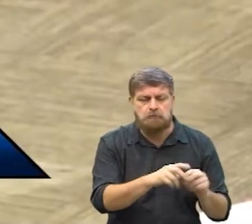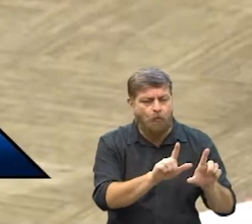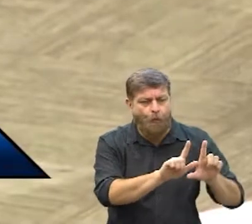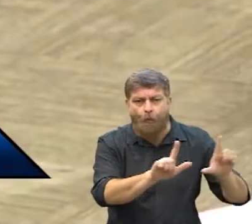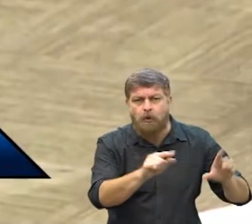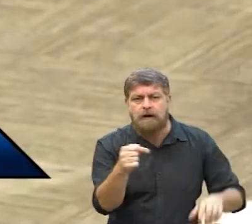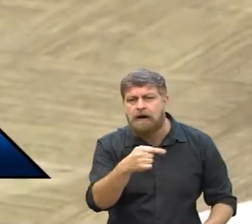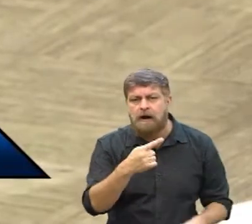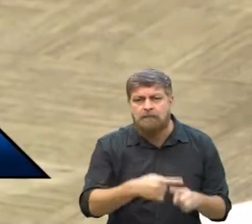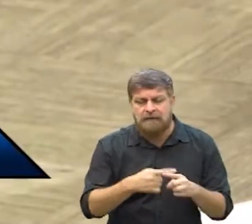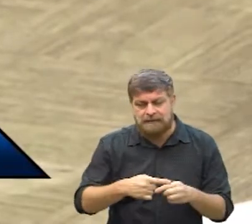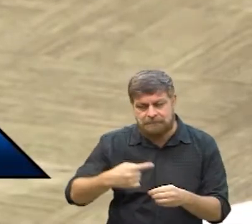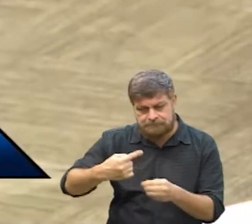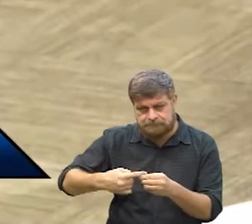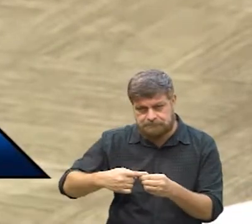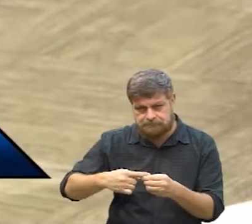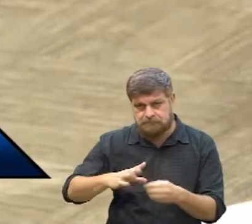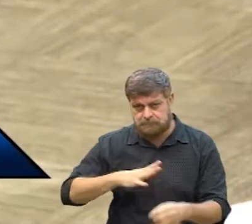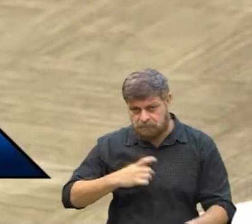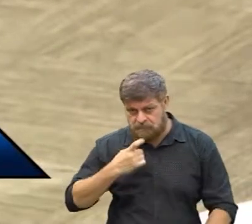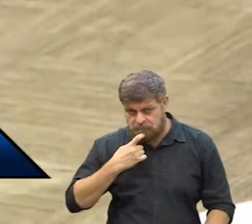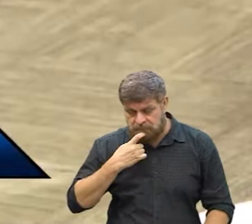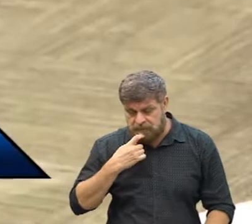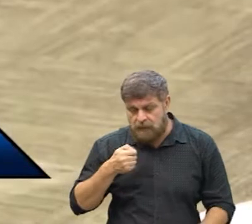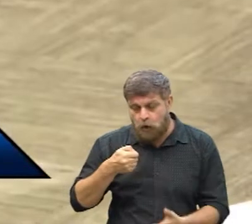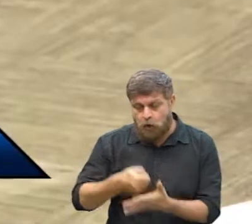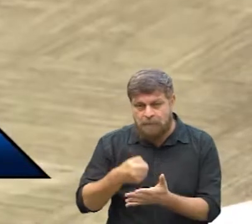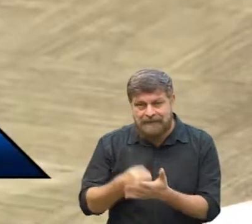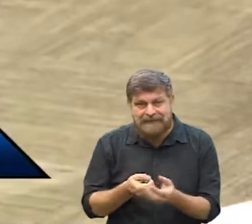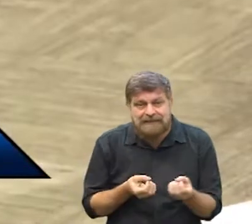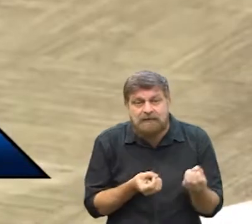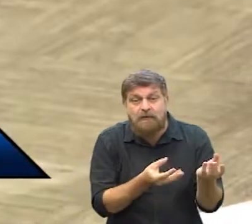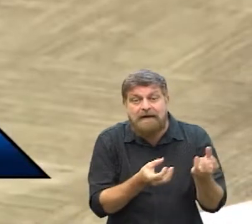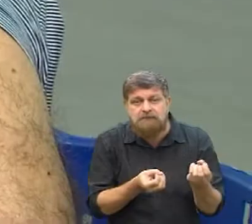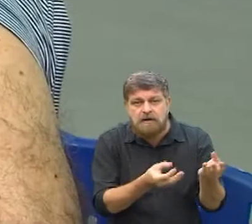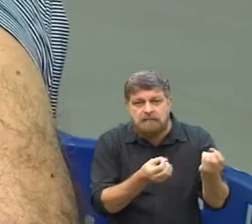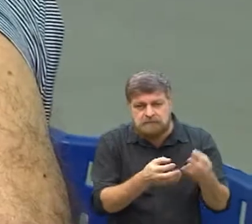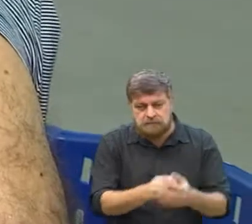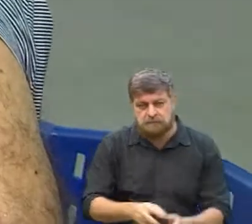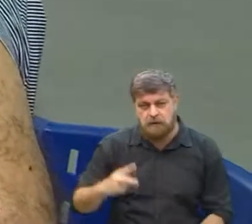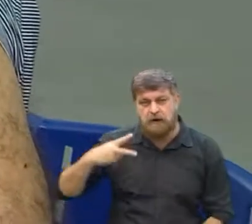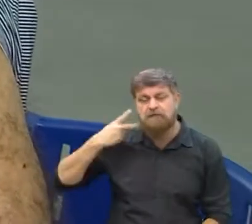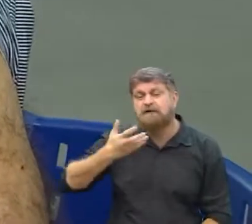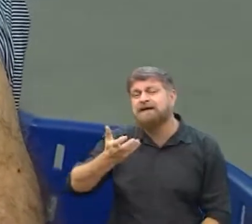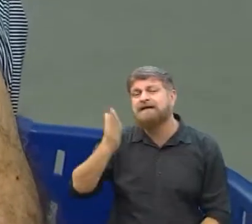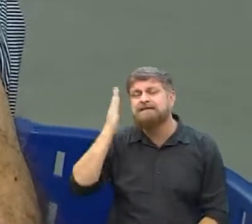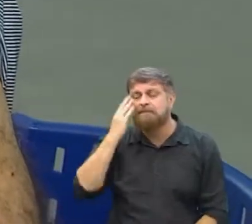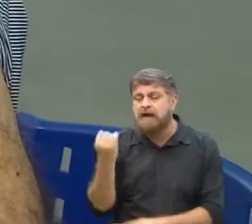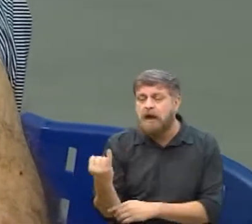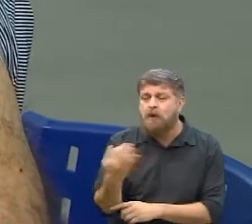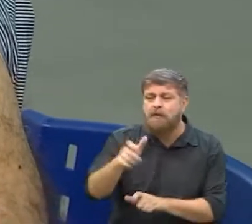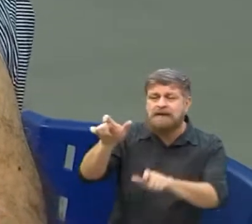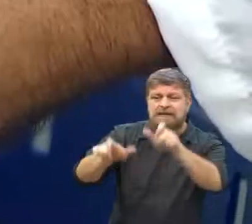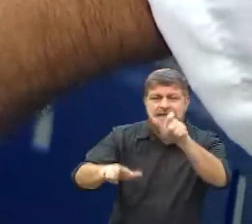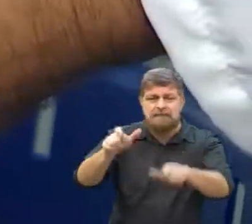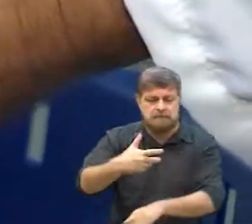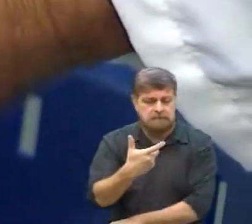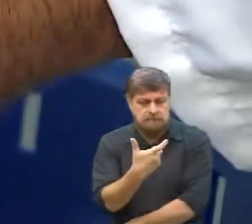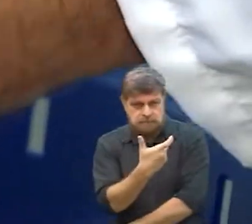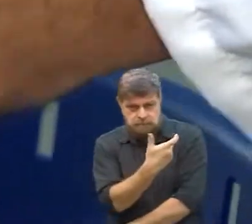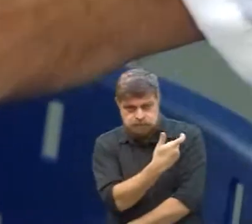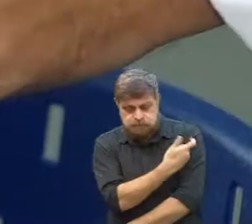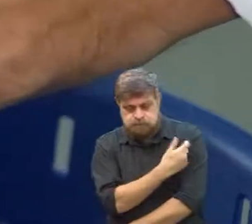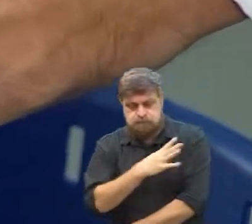porque cabe ao município fazer o registro dessas informações. O vereador quer saber também quantas